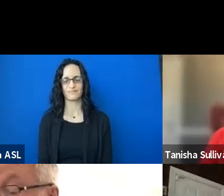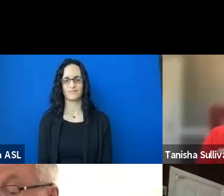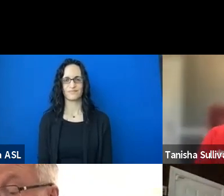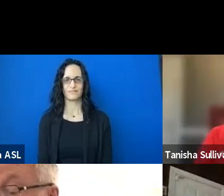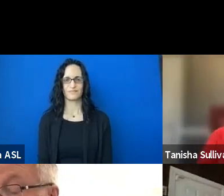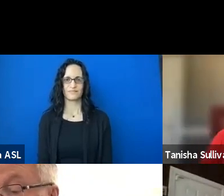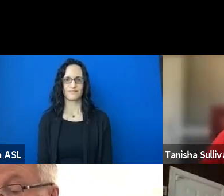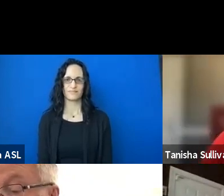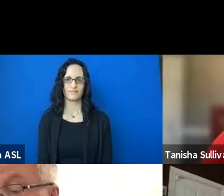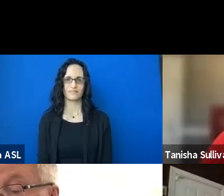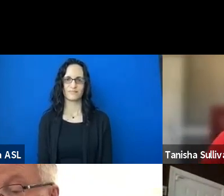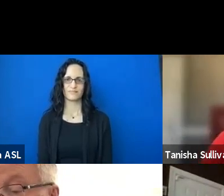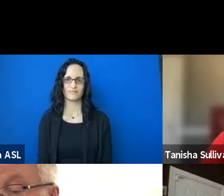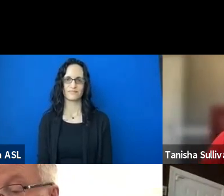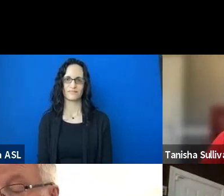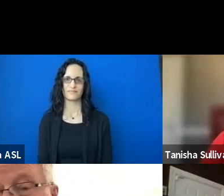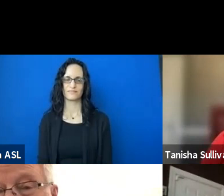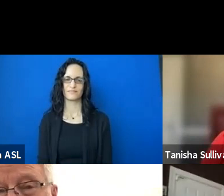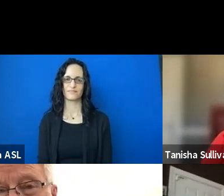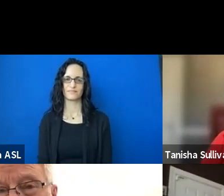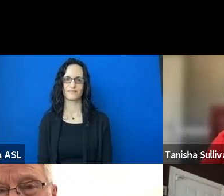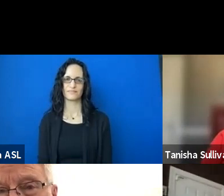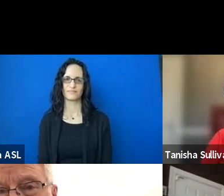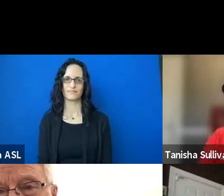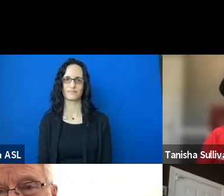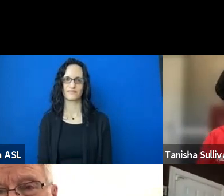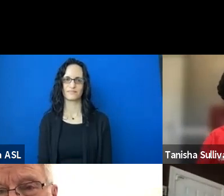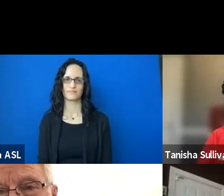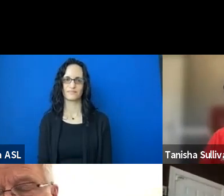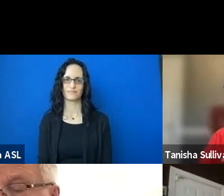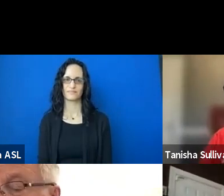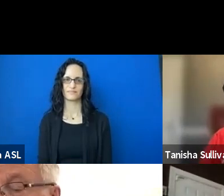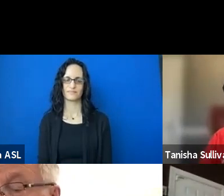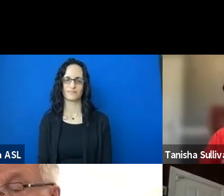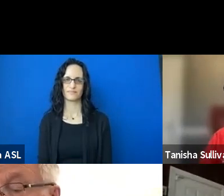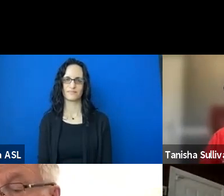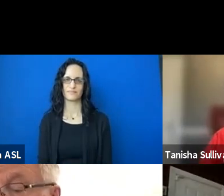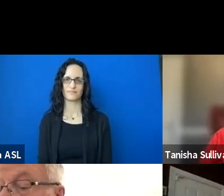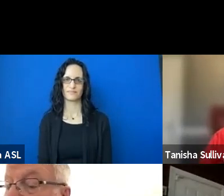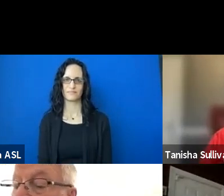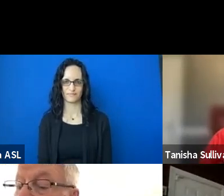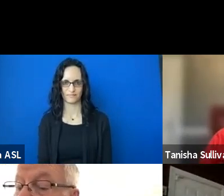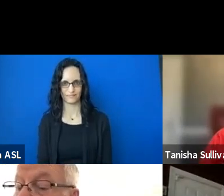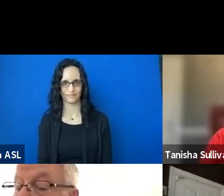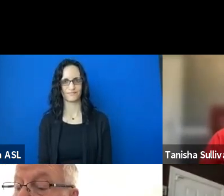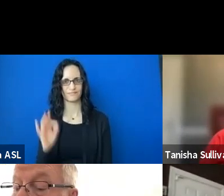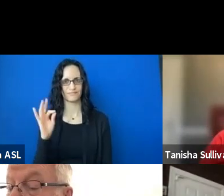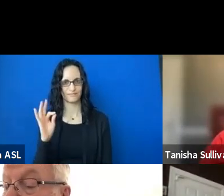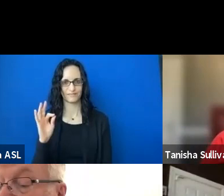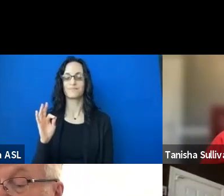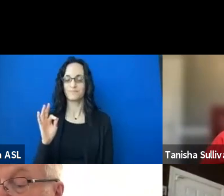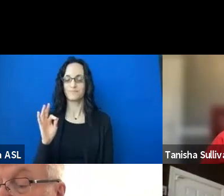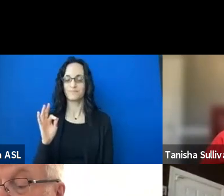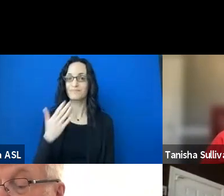celular, você pode clicar na parte superior direita nos três pontinhos e achar o canal em português. Obrigada. Thank you, ma'am.